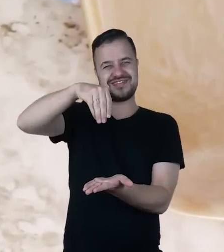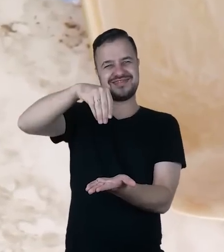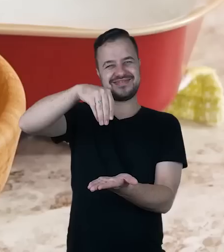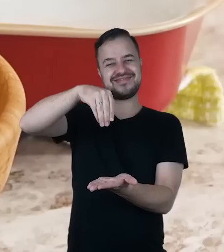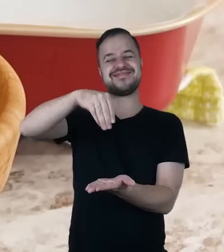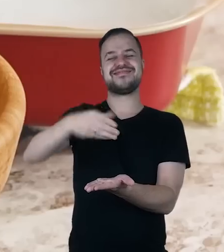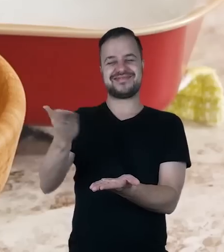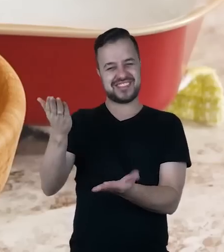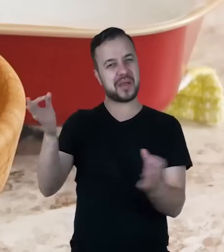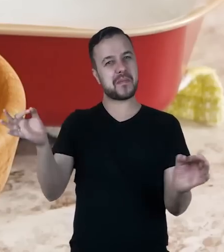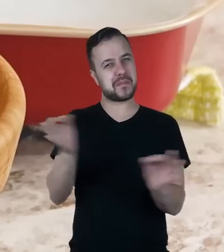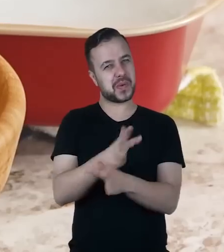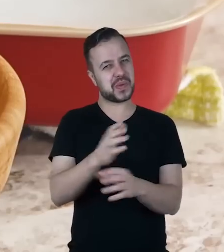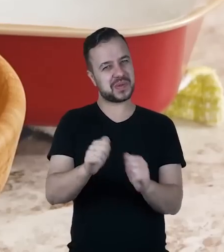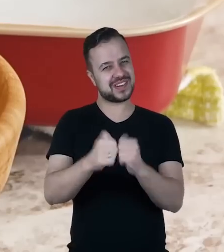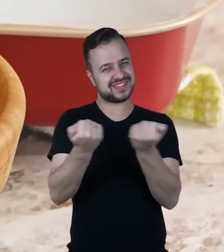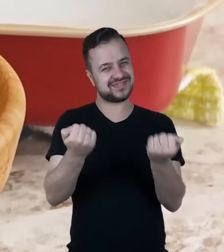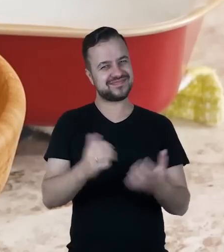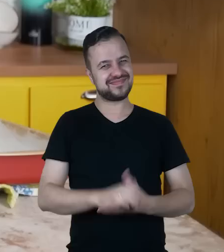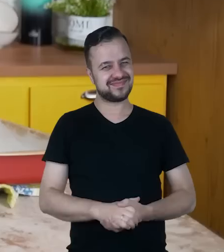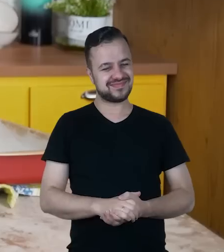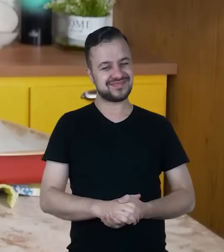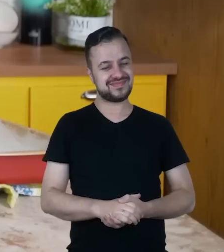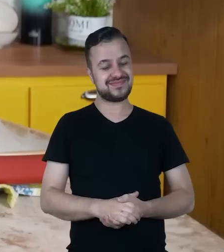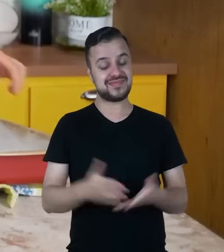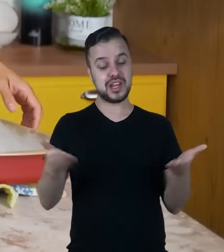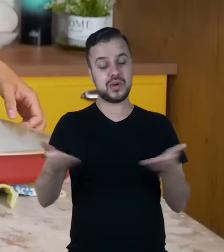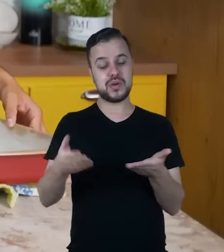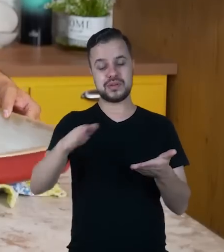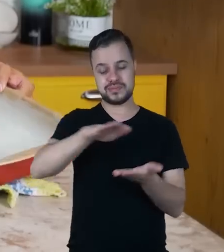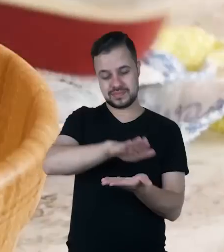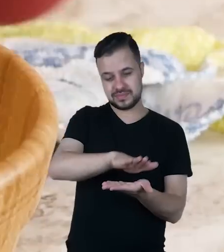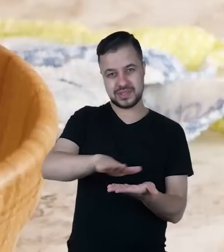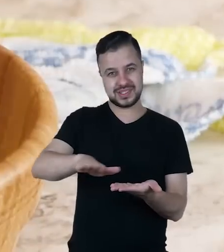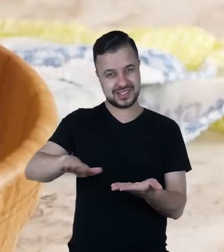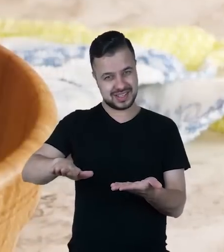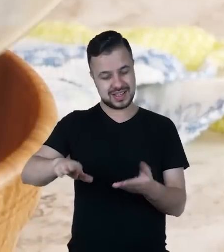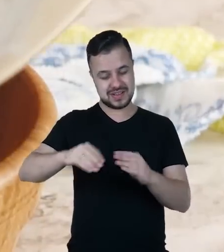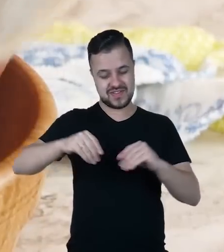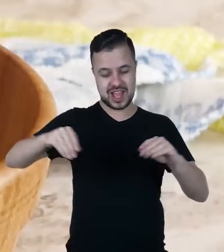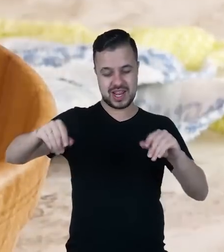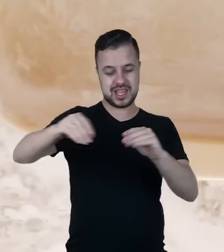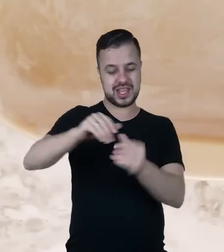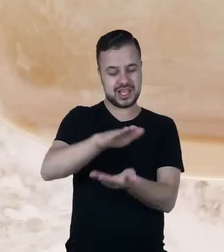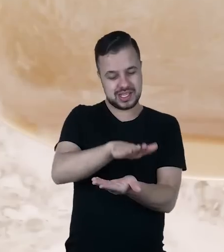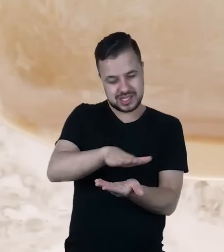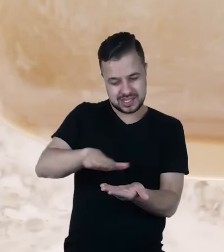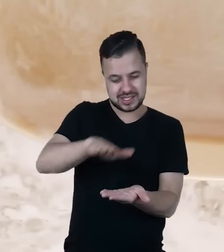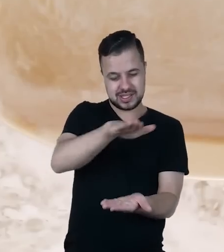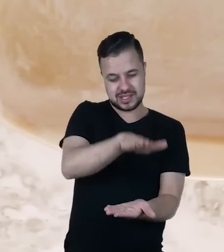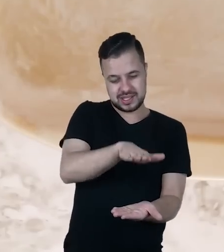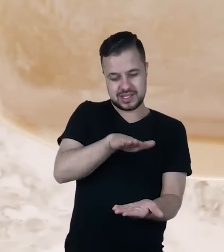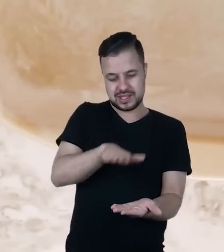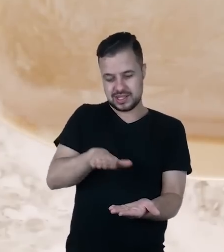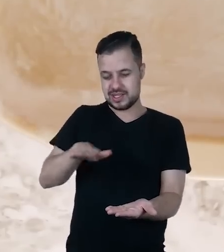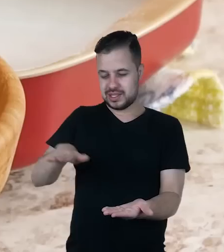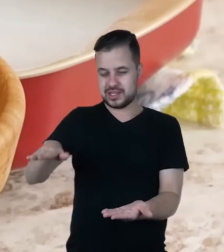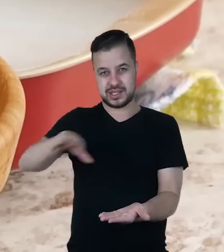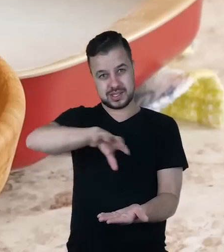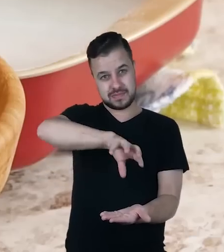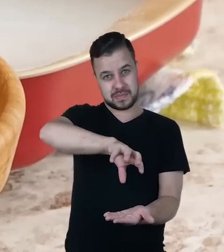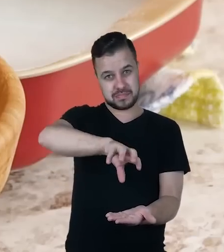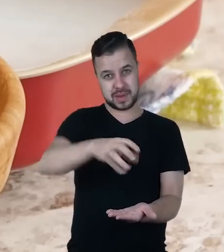Olha, e já tá aqui o nosso pãozinho. Você vai colocar em uma assadeira untada em farinhada, com essa parte que